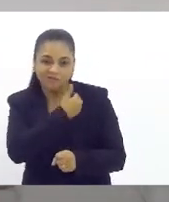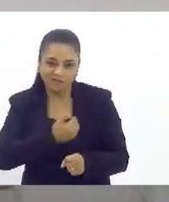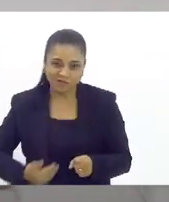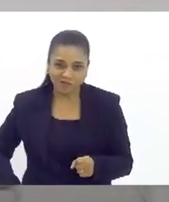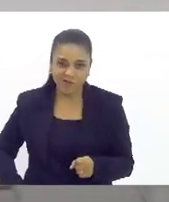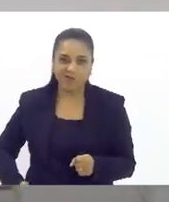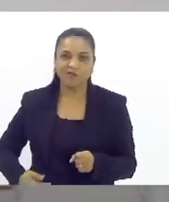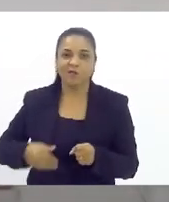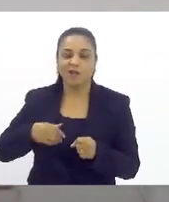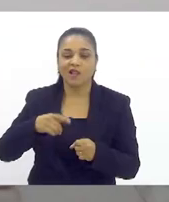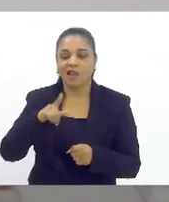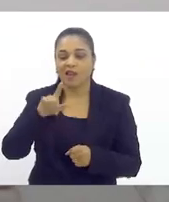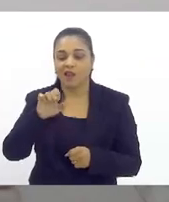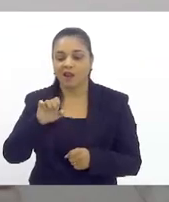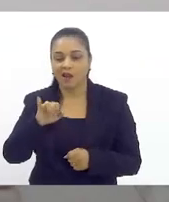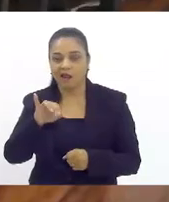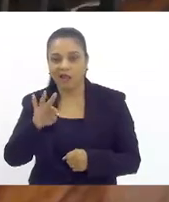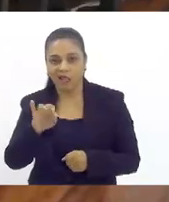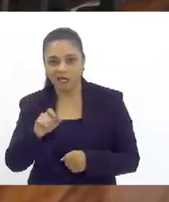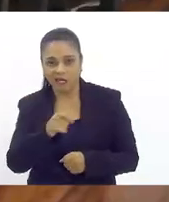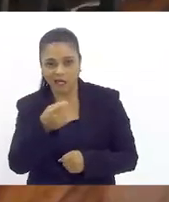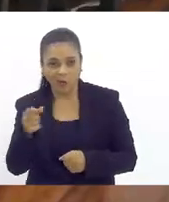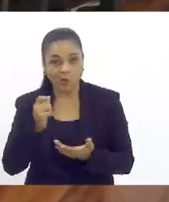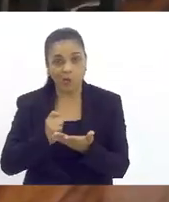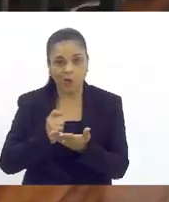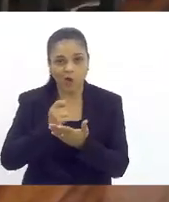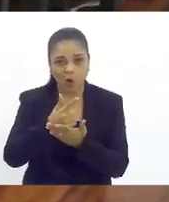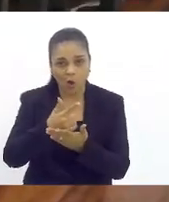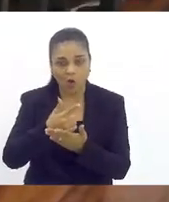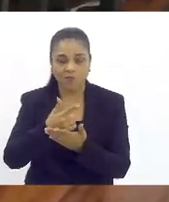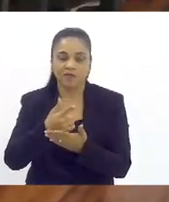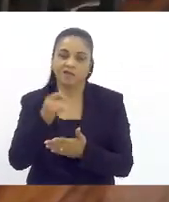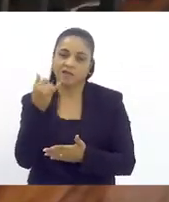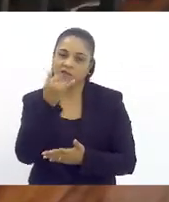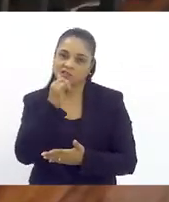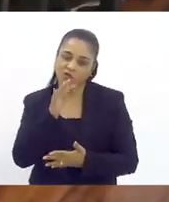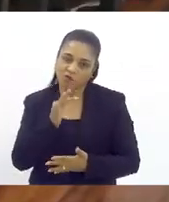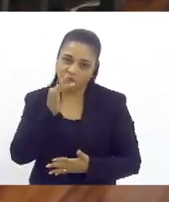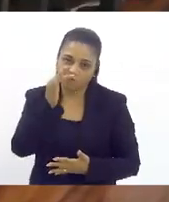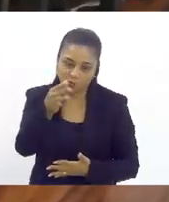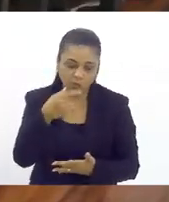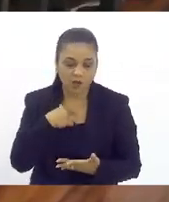energia futura e cada um chega lá e falar eu vou oferecer tantos